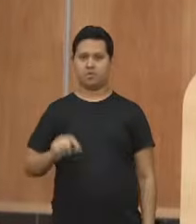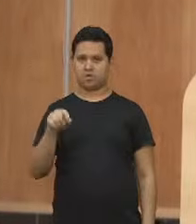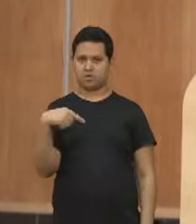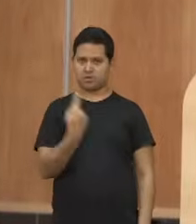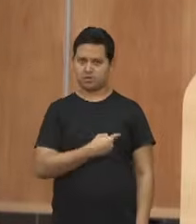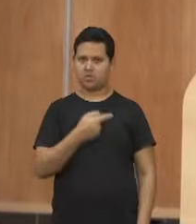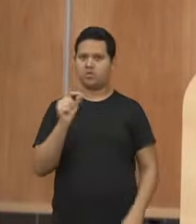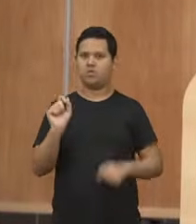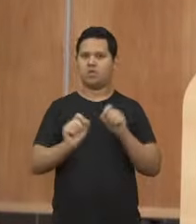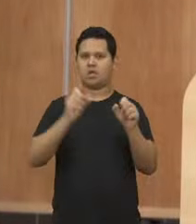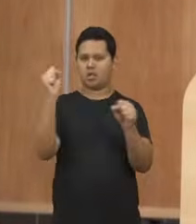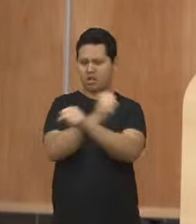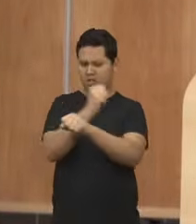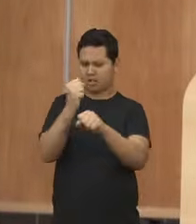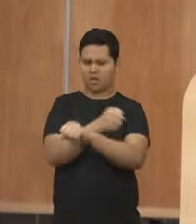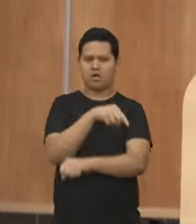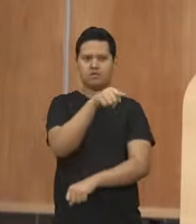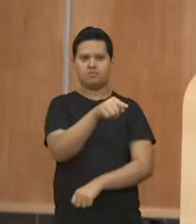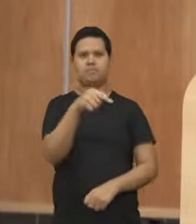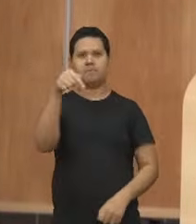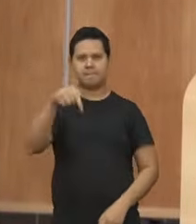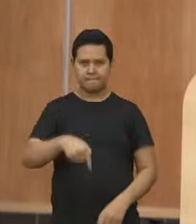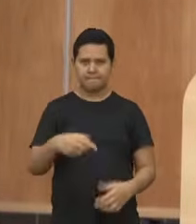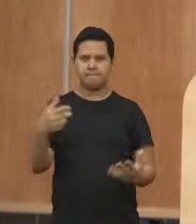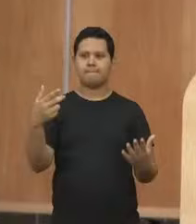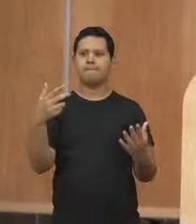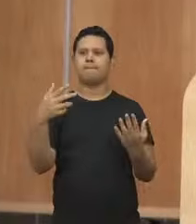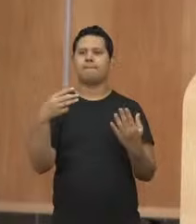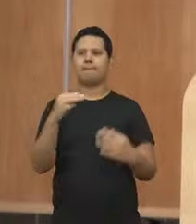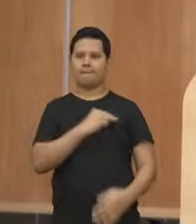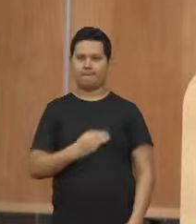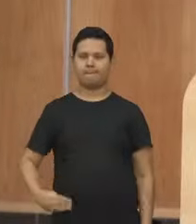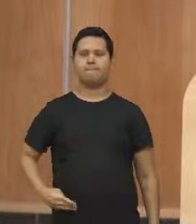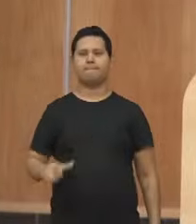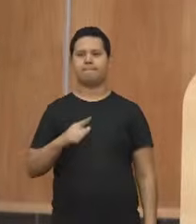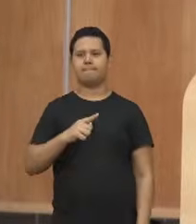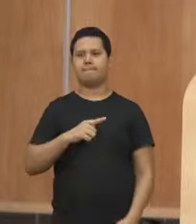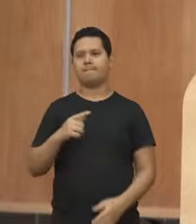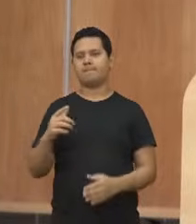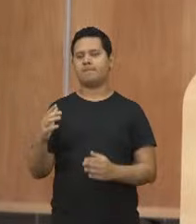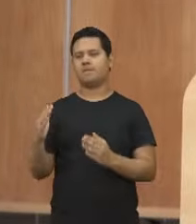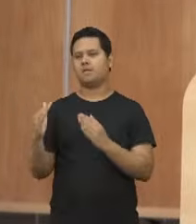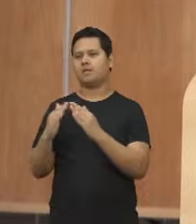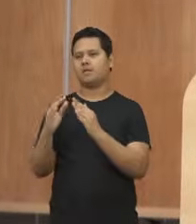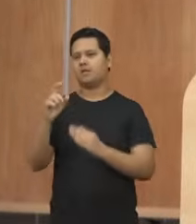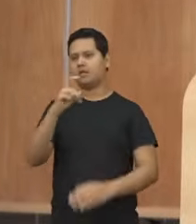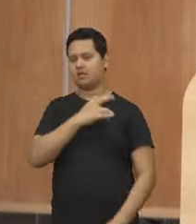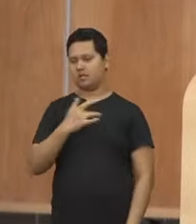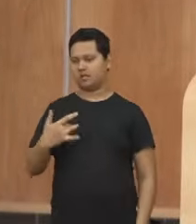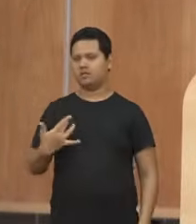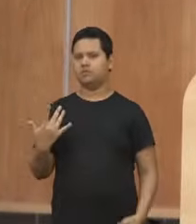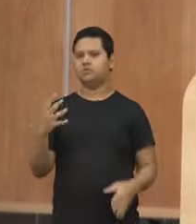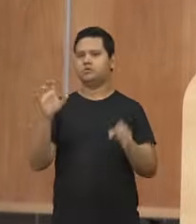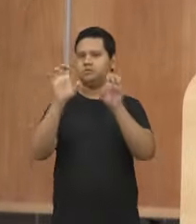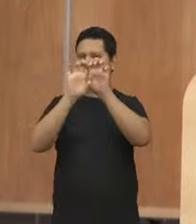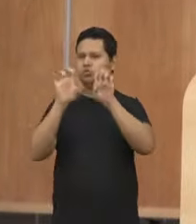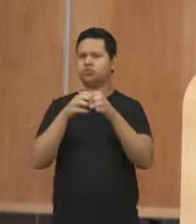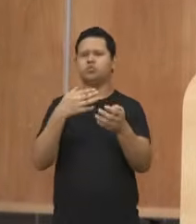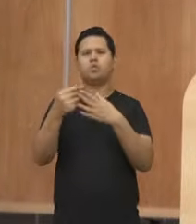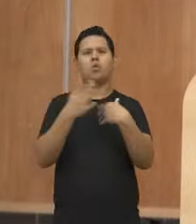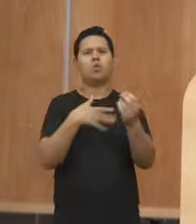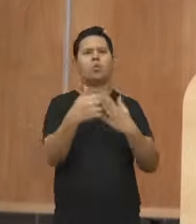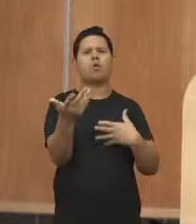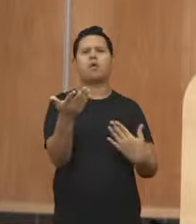fazer as obras, fazer as construções no município, fazer posto de saúde, infraestrutura, qualquer tipo de